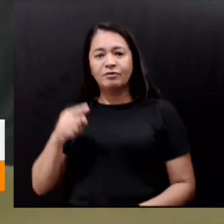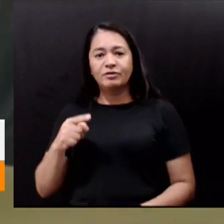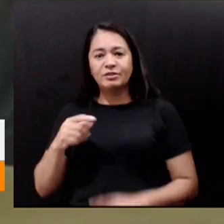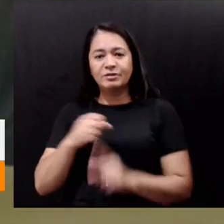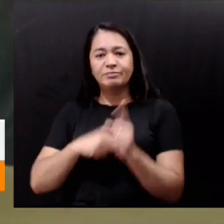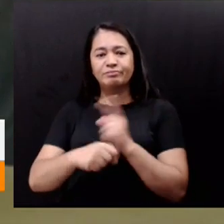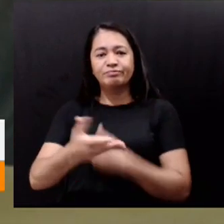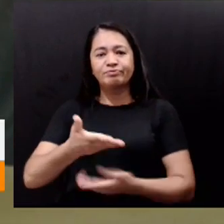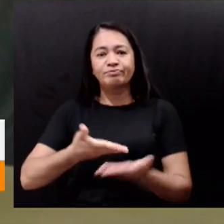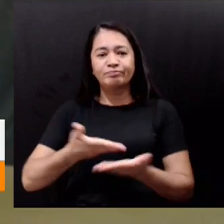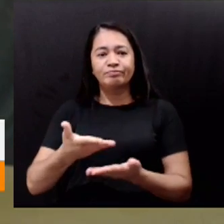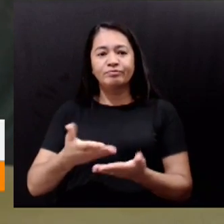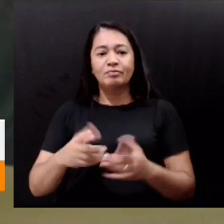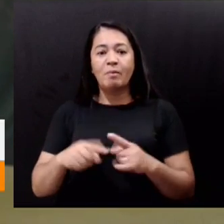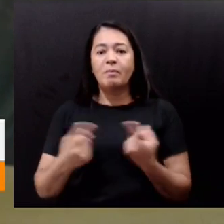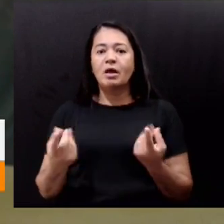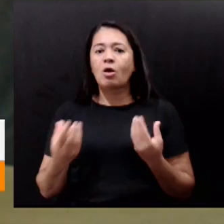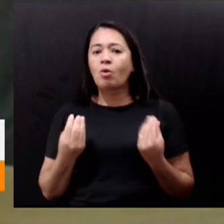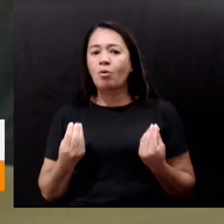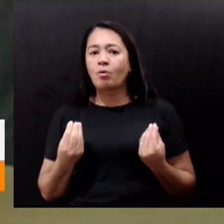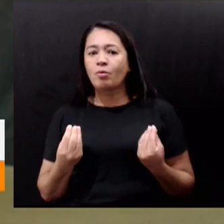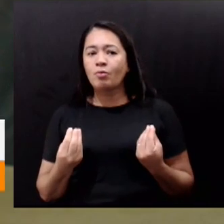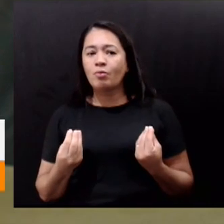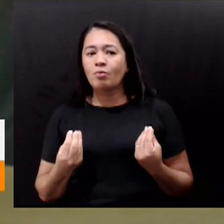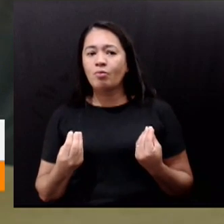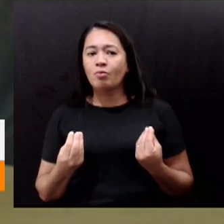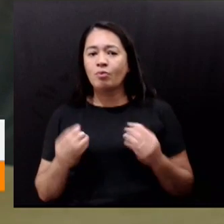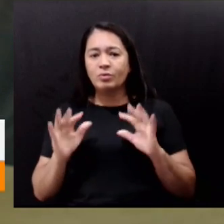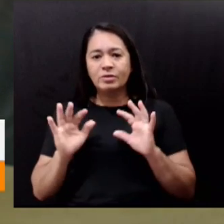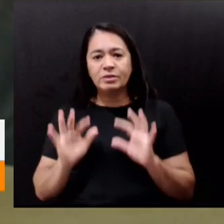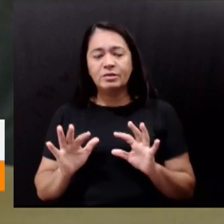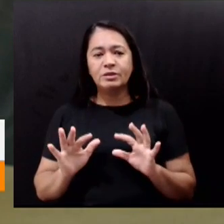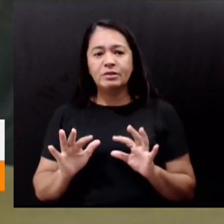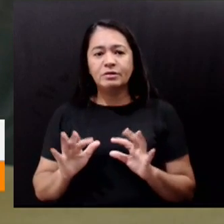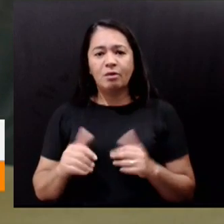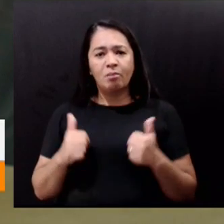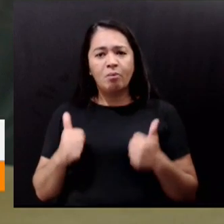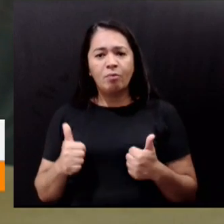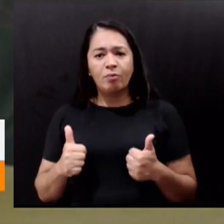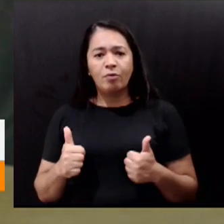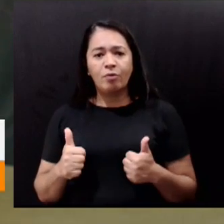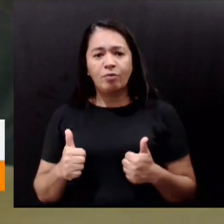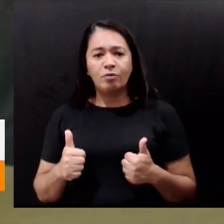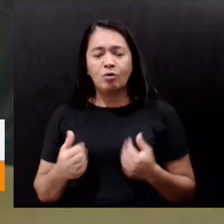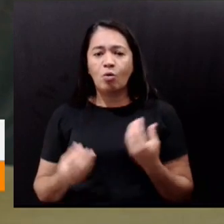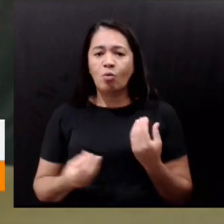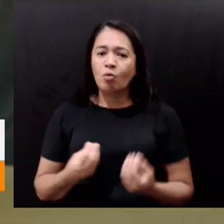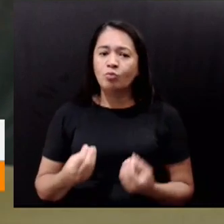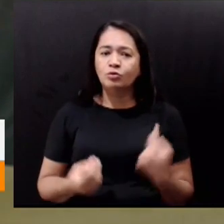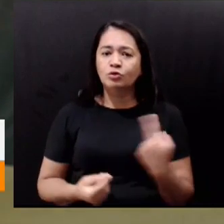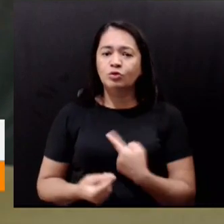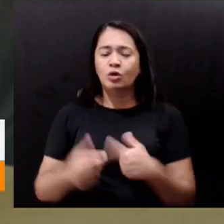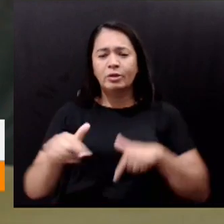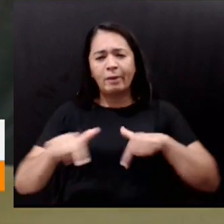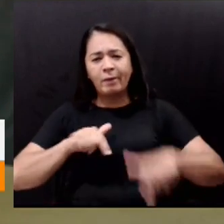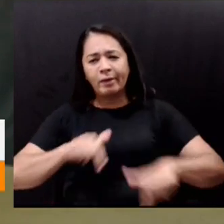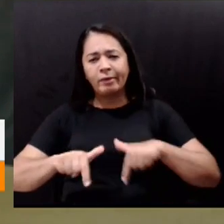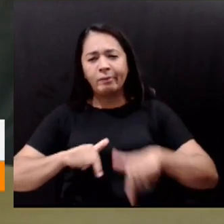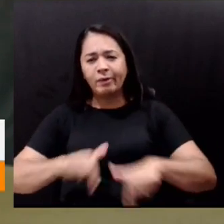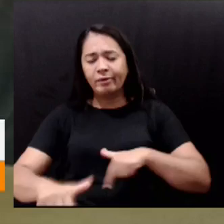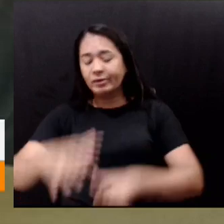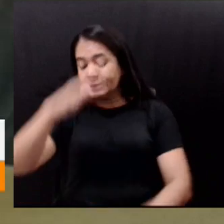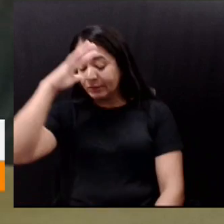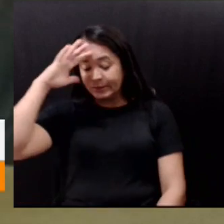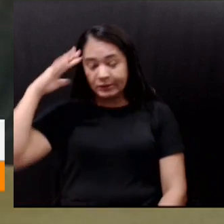Mas até que ponto isso é benéfico? Até que ponto vale a pena? A gente trabalha, a gente